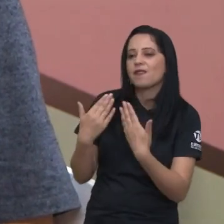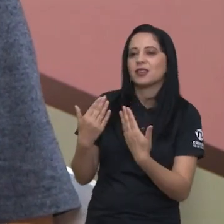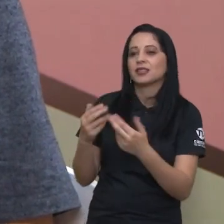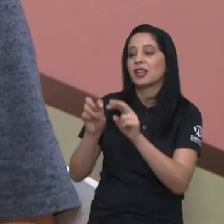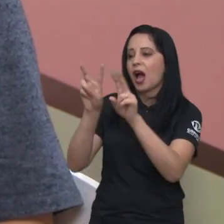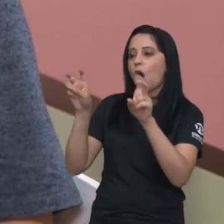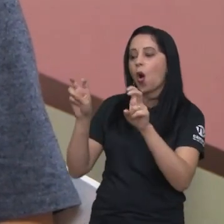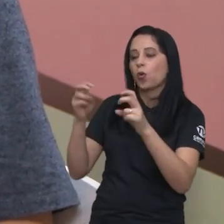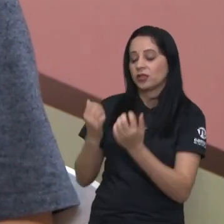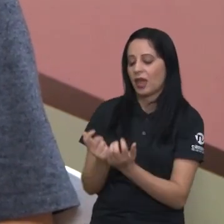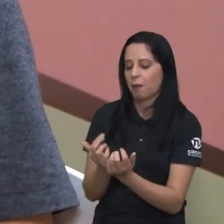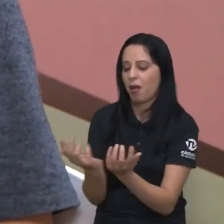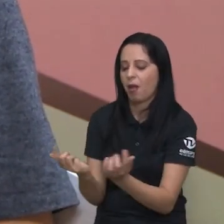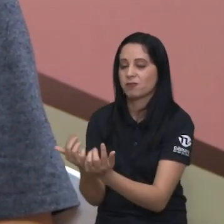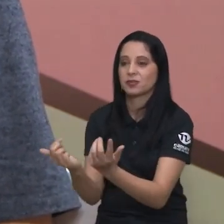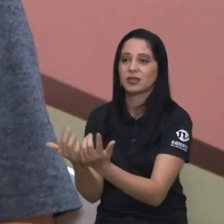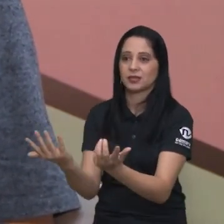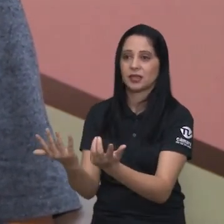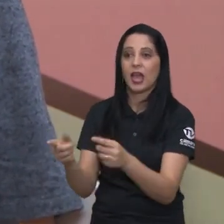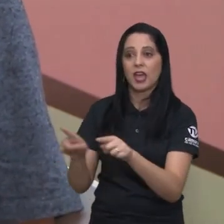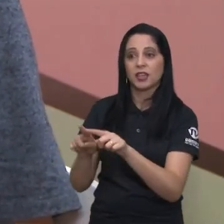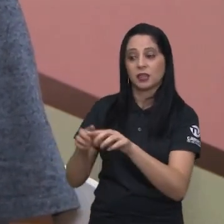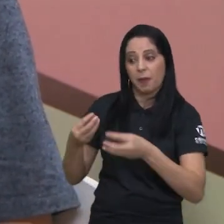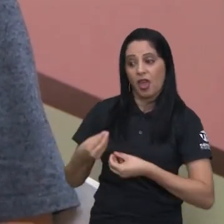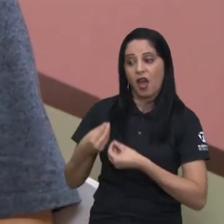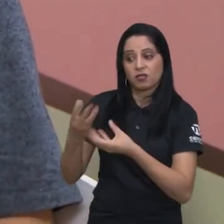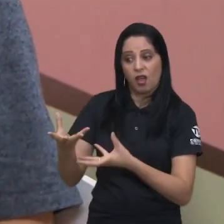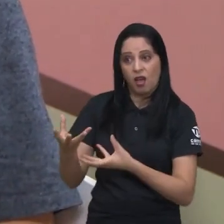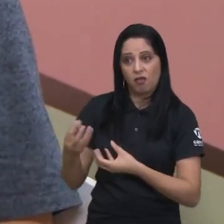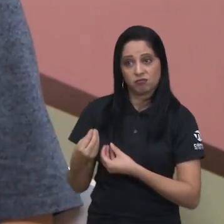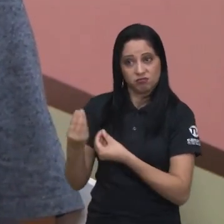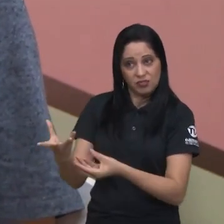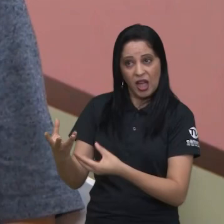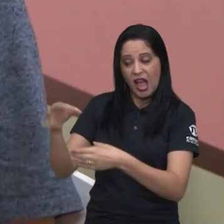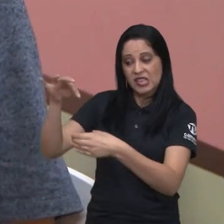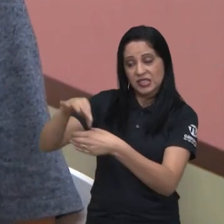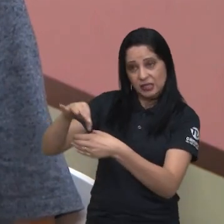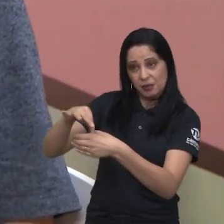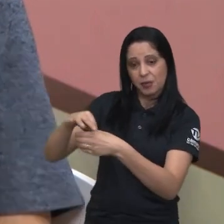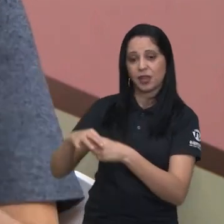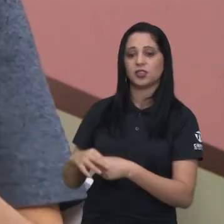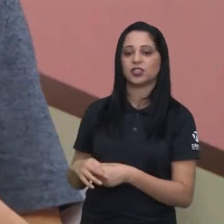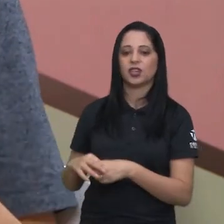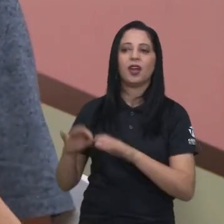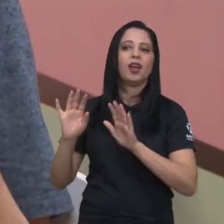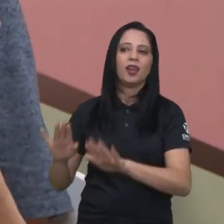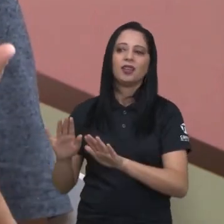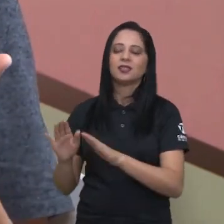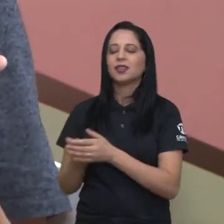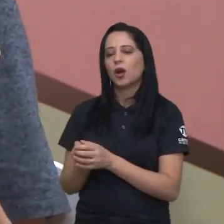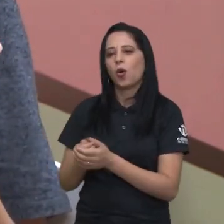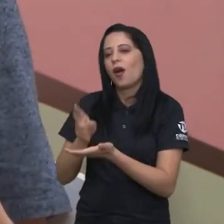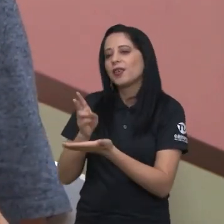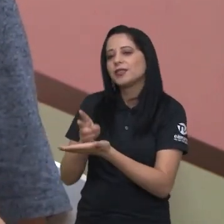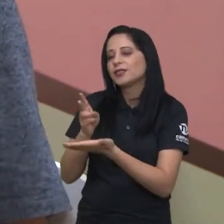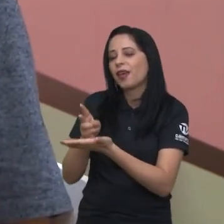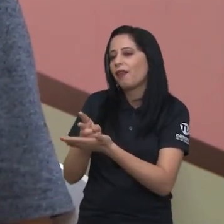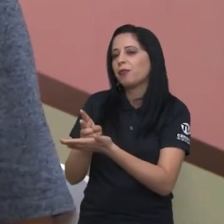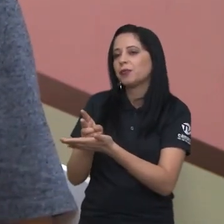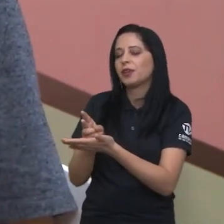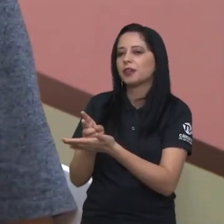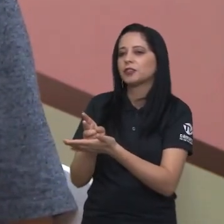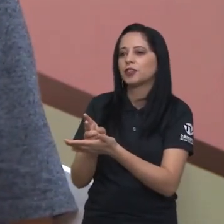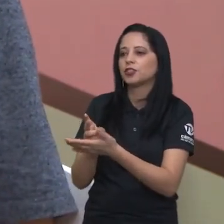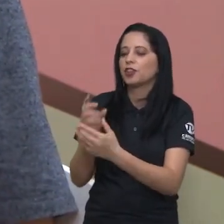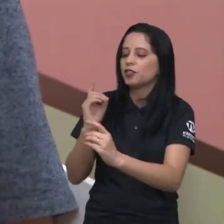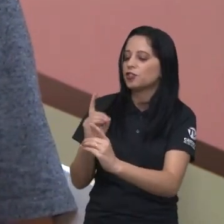ela possui e também a gente fornece a muda para dar o acesso, né? E esse materialzinho foi a coletânea de vários encontros que a